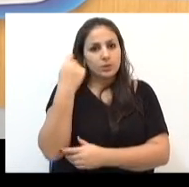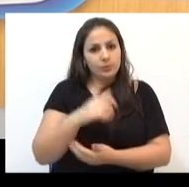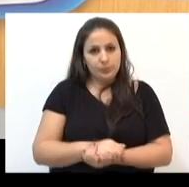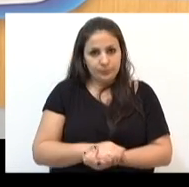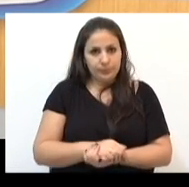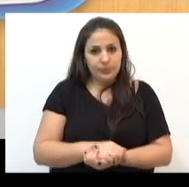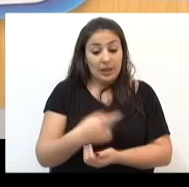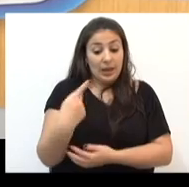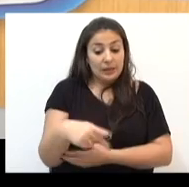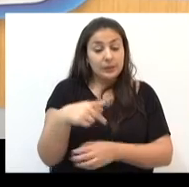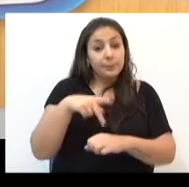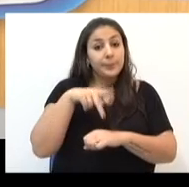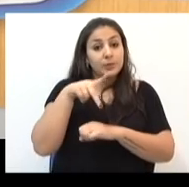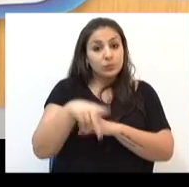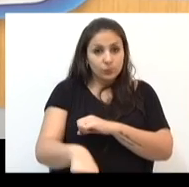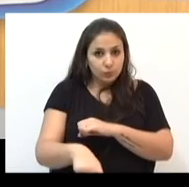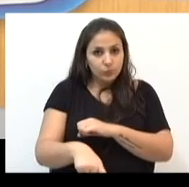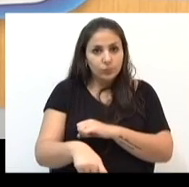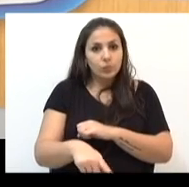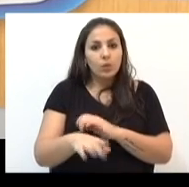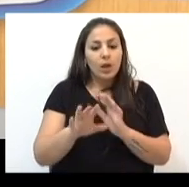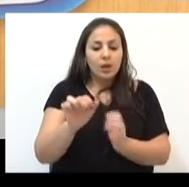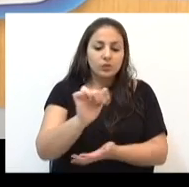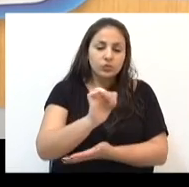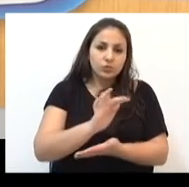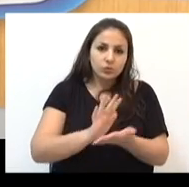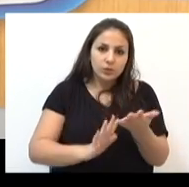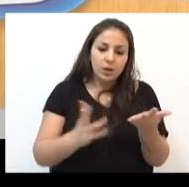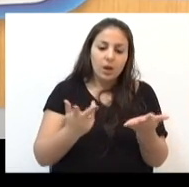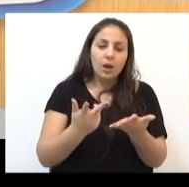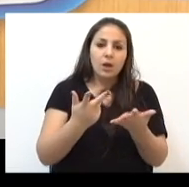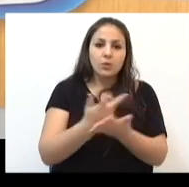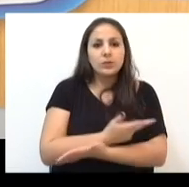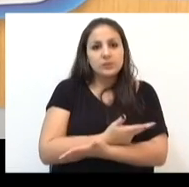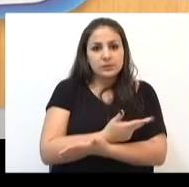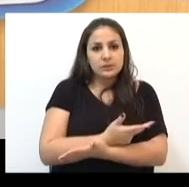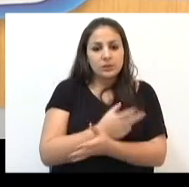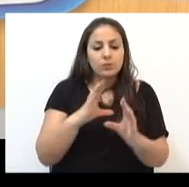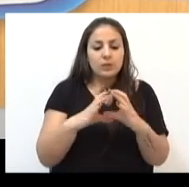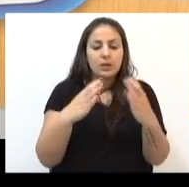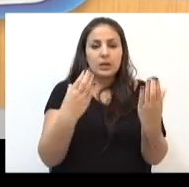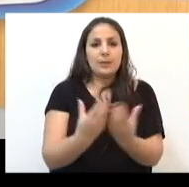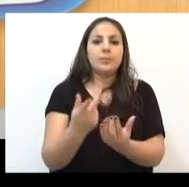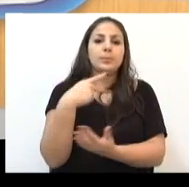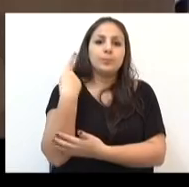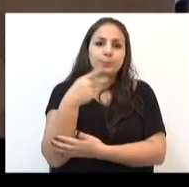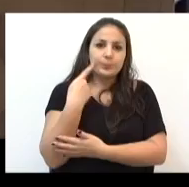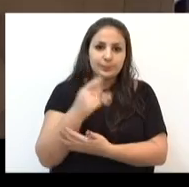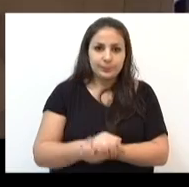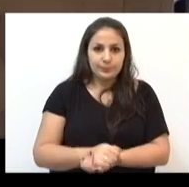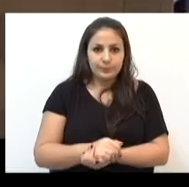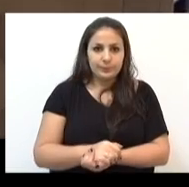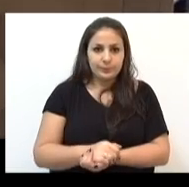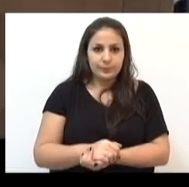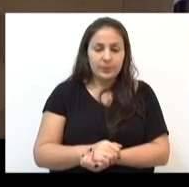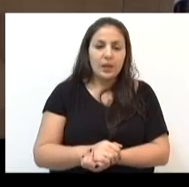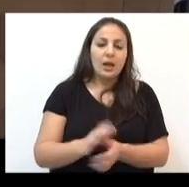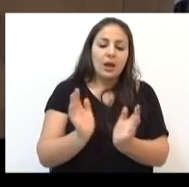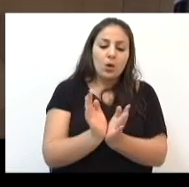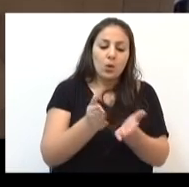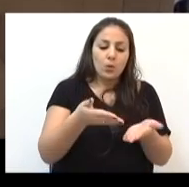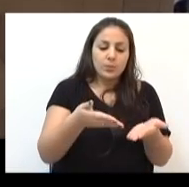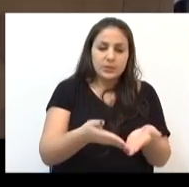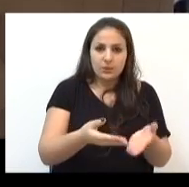Sul. Aqui em Passo Fundo, a atividade aconteceu na Câmara de Vereadores. A subcomissão